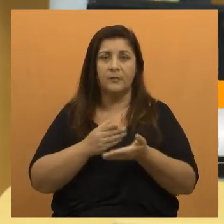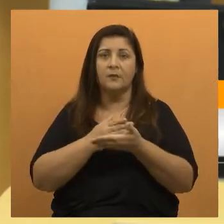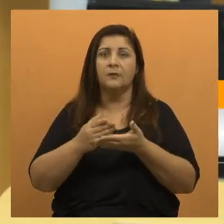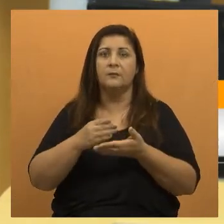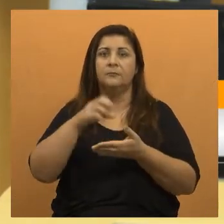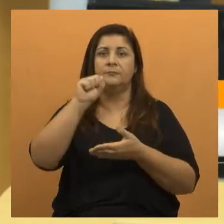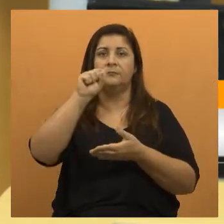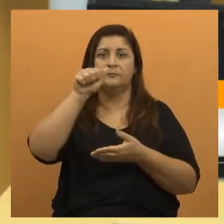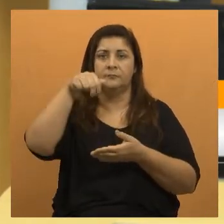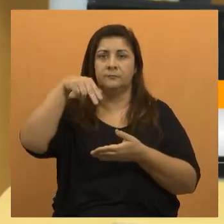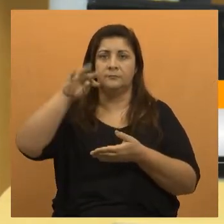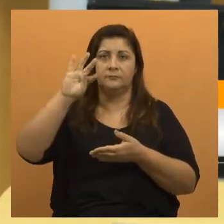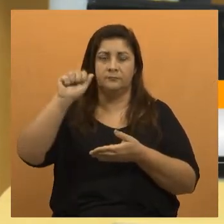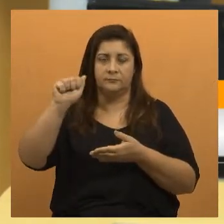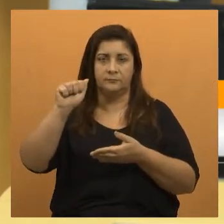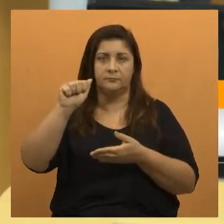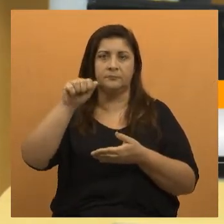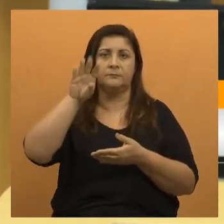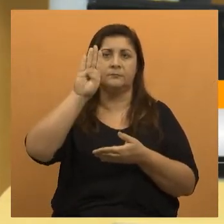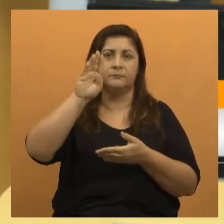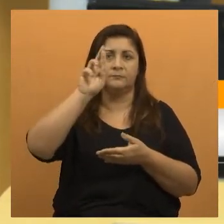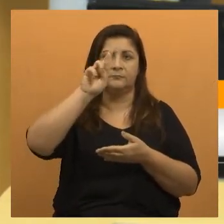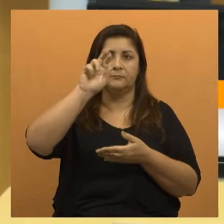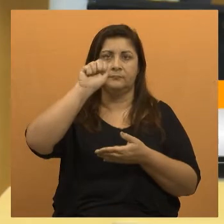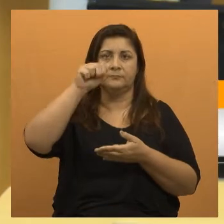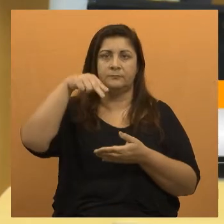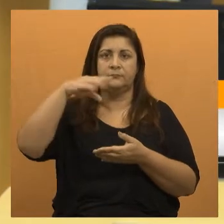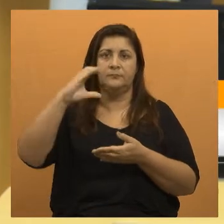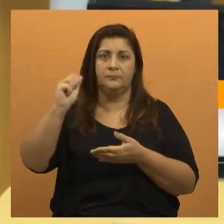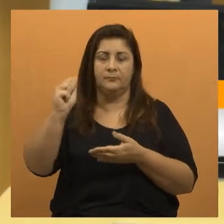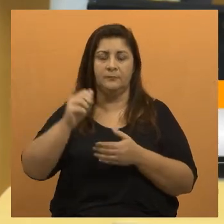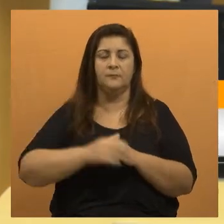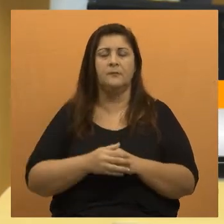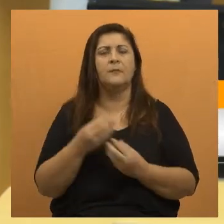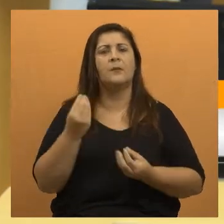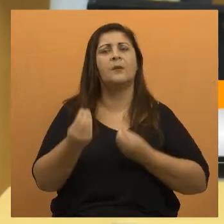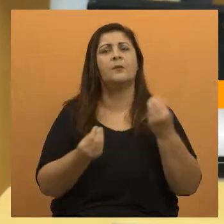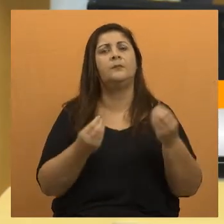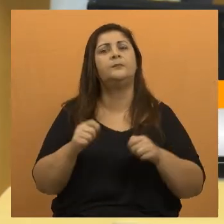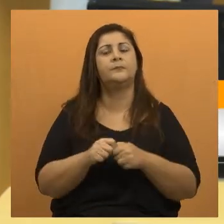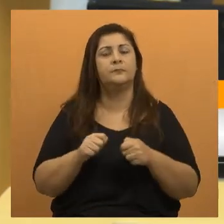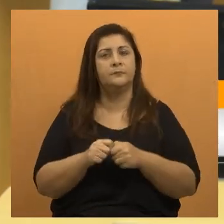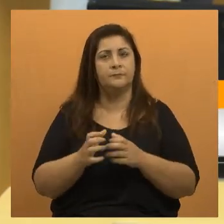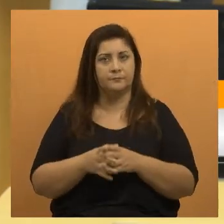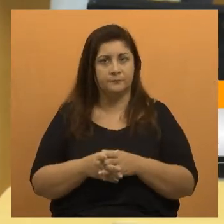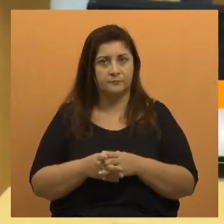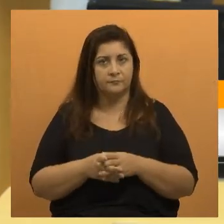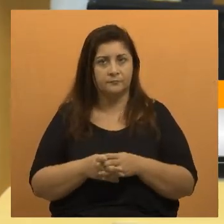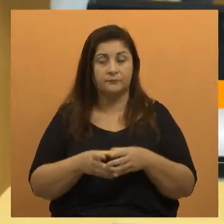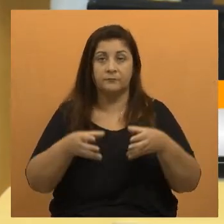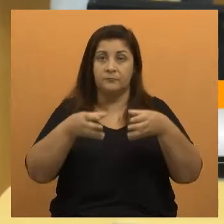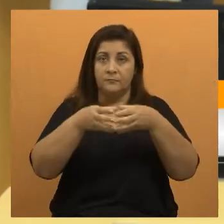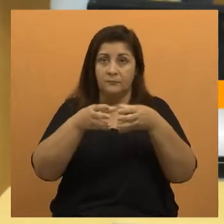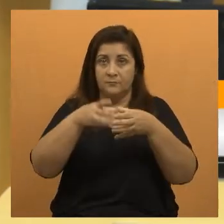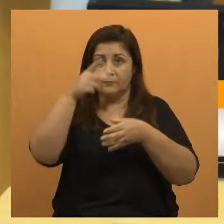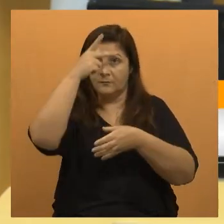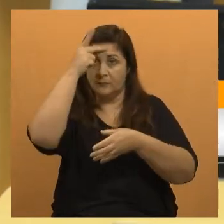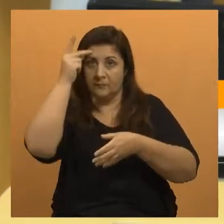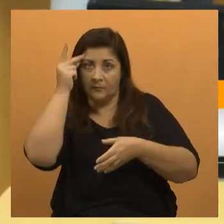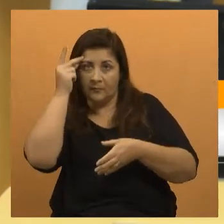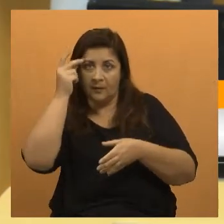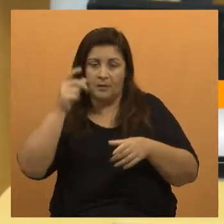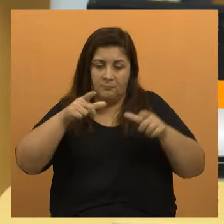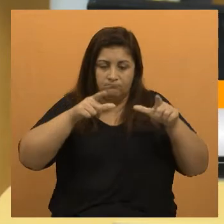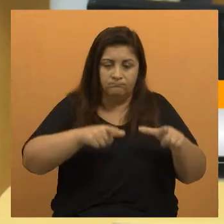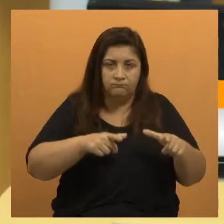Branca. Como funciona o Conseg? O Conseg são um grupo de pessoas do mesmo bairro ou